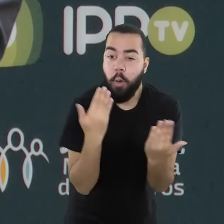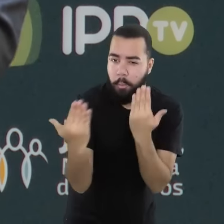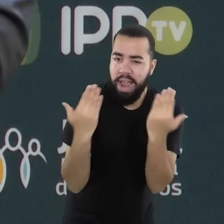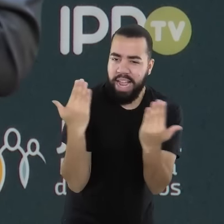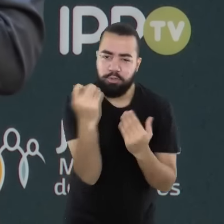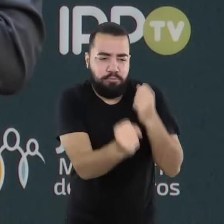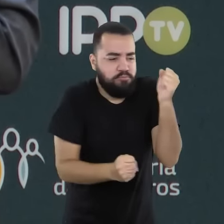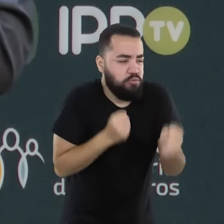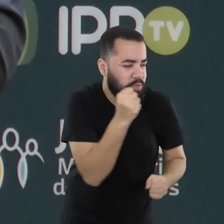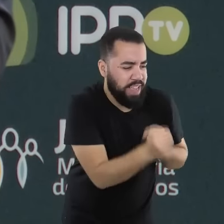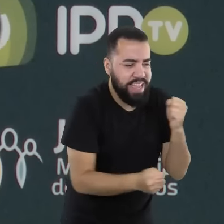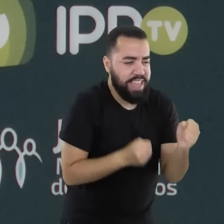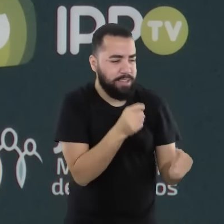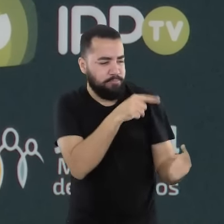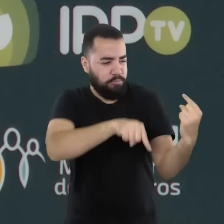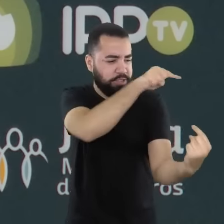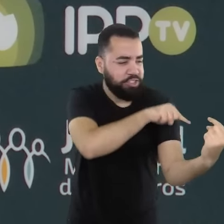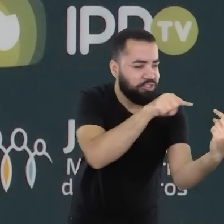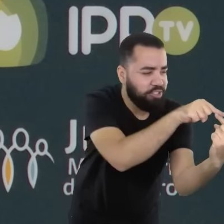Você corre atrás.